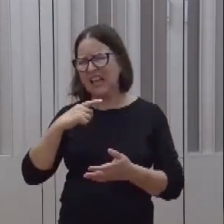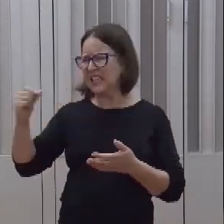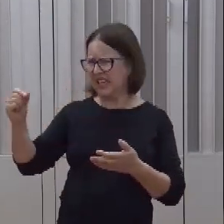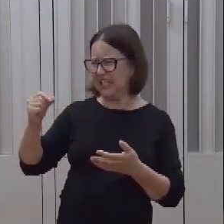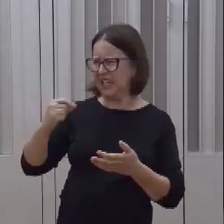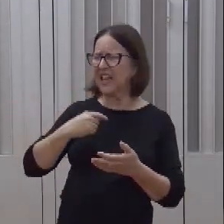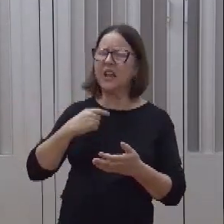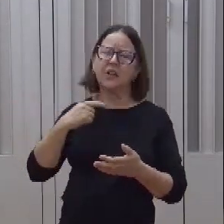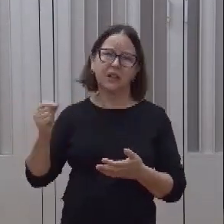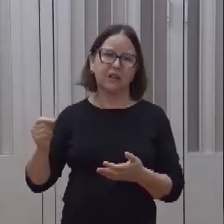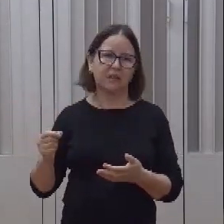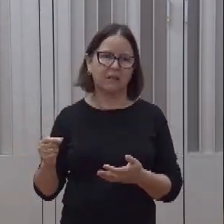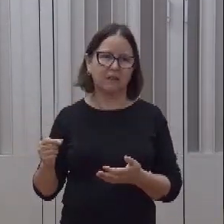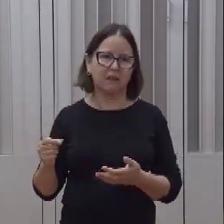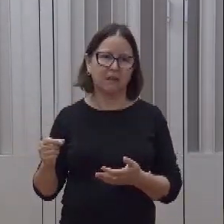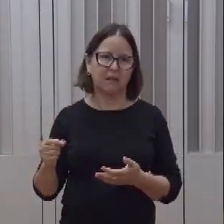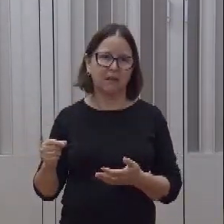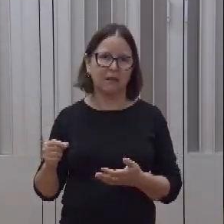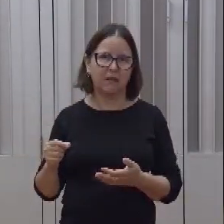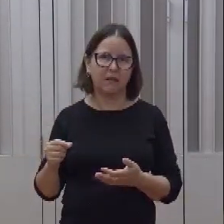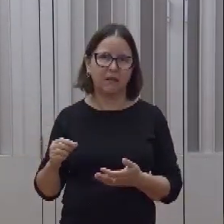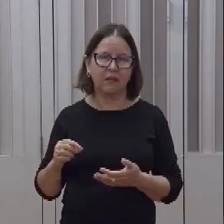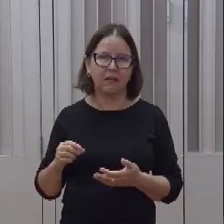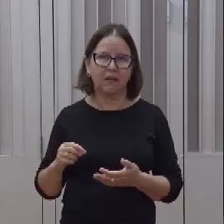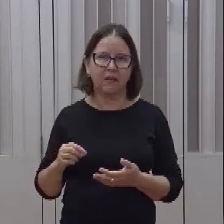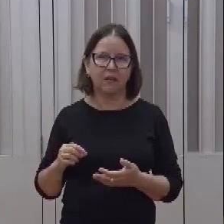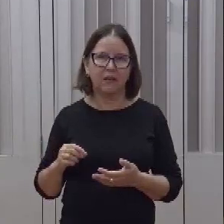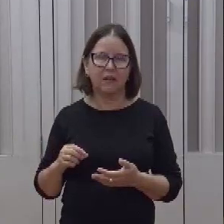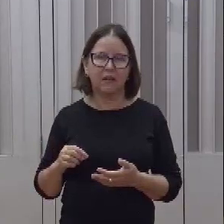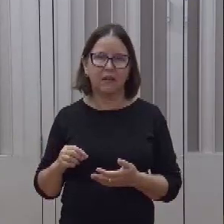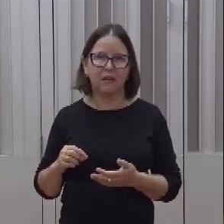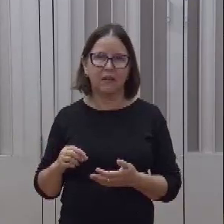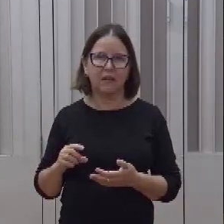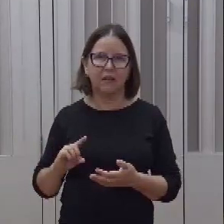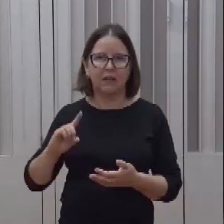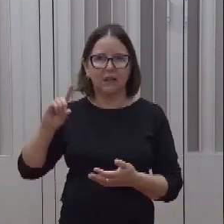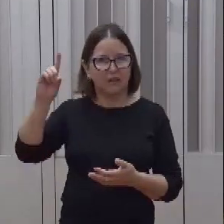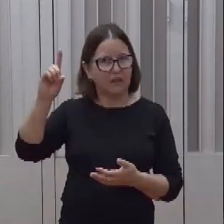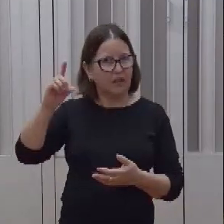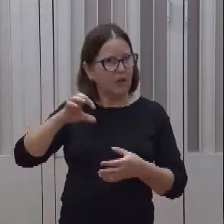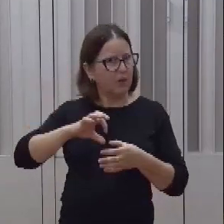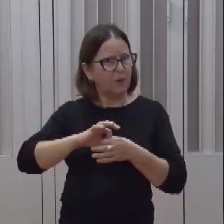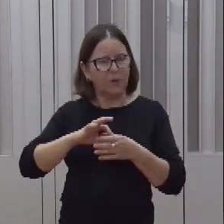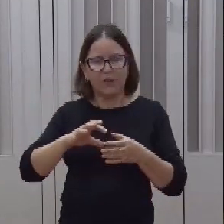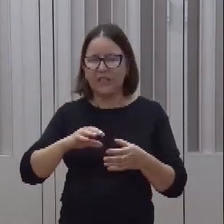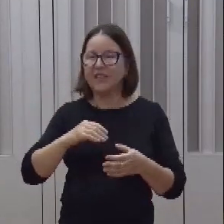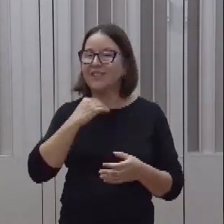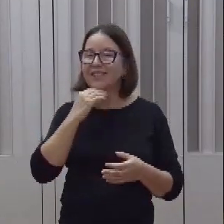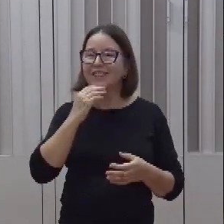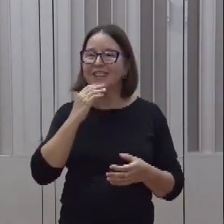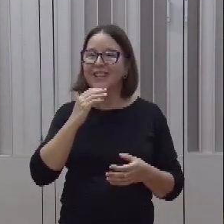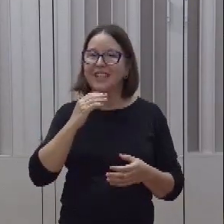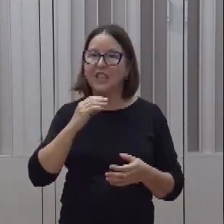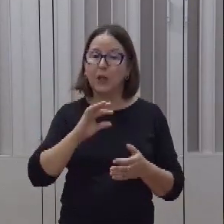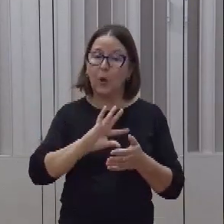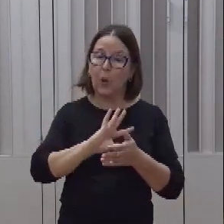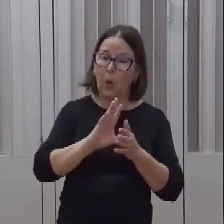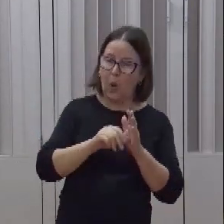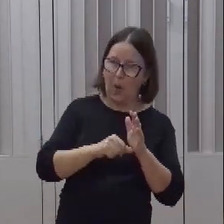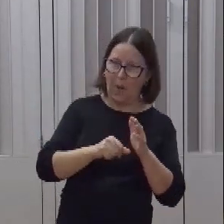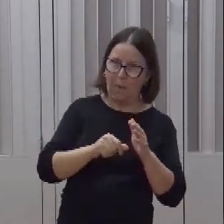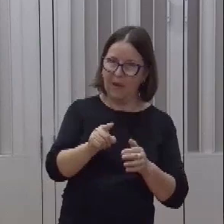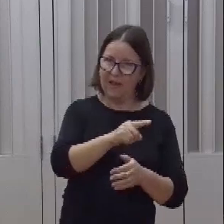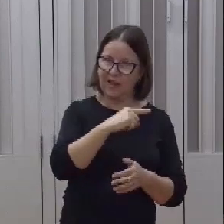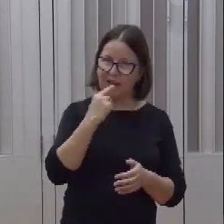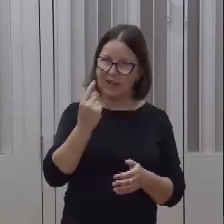Deus não deixa ninguém pegar em nós, mas a gente pode dizer, não, eu não quero mais. Vamos